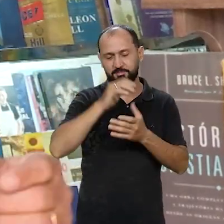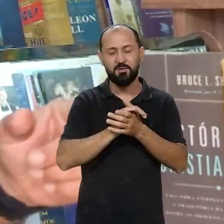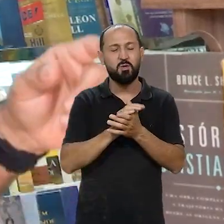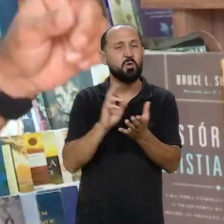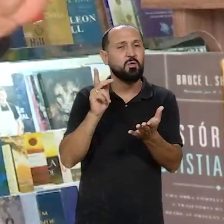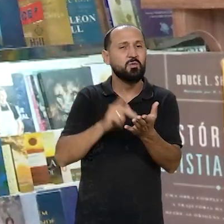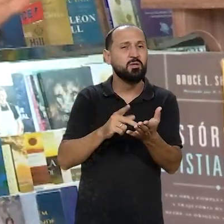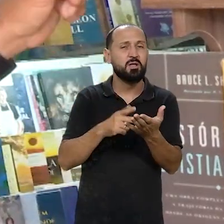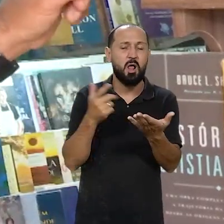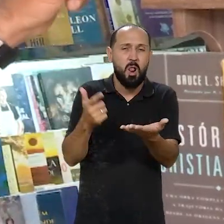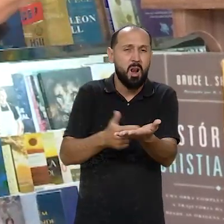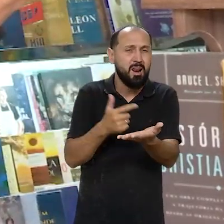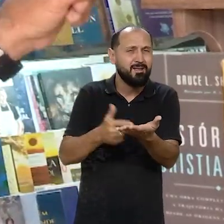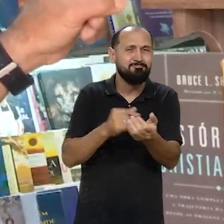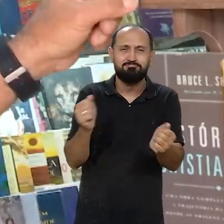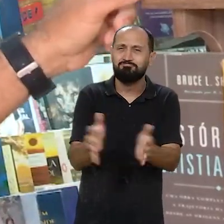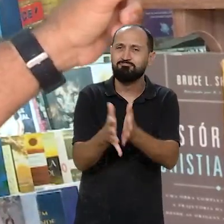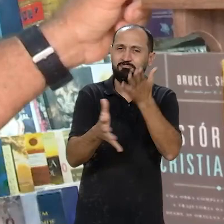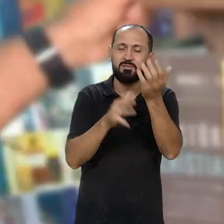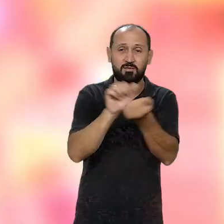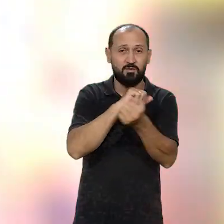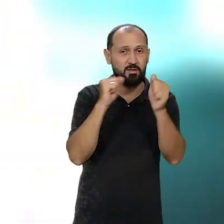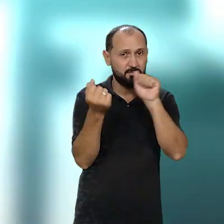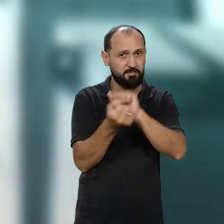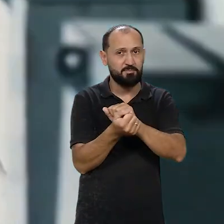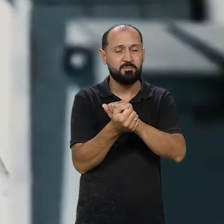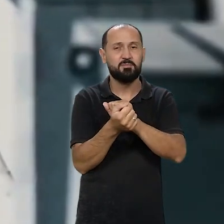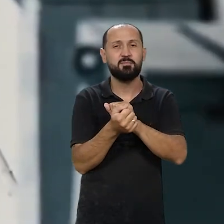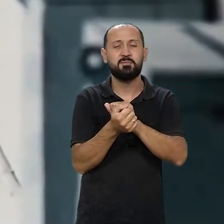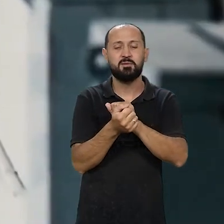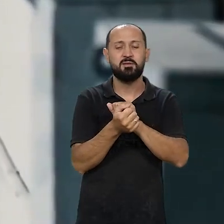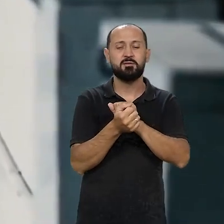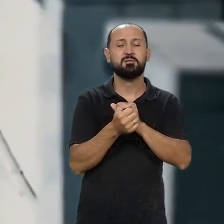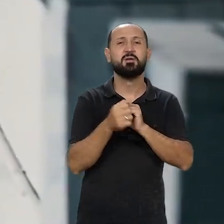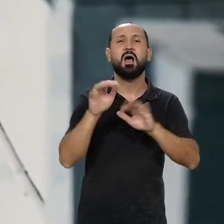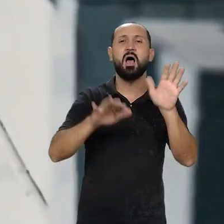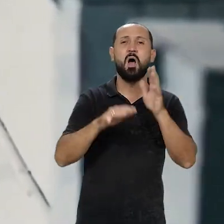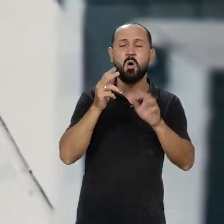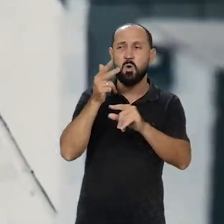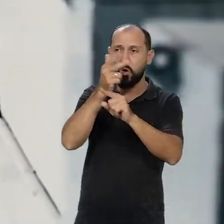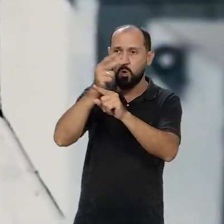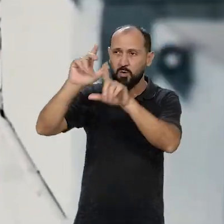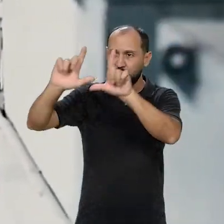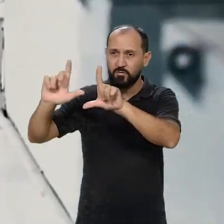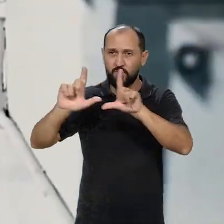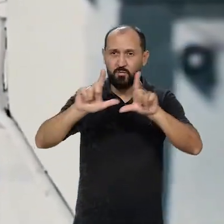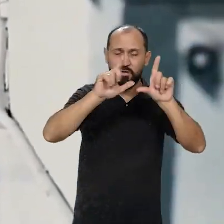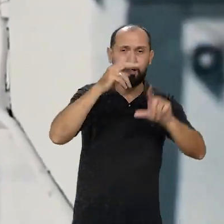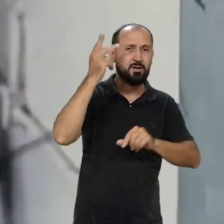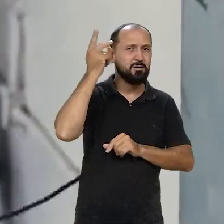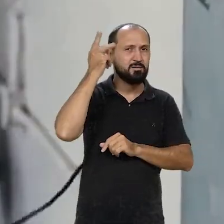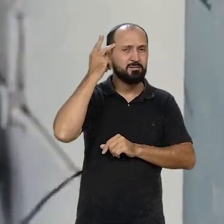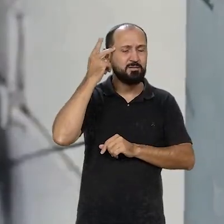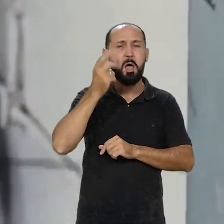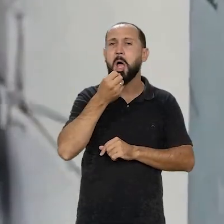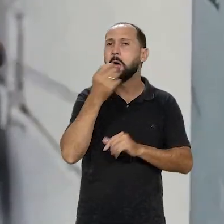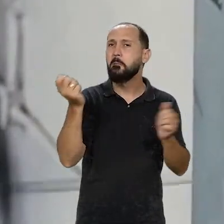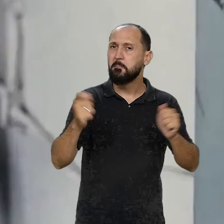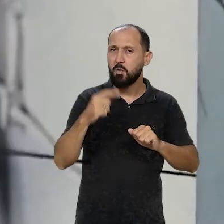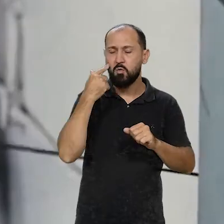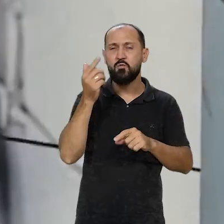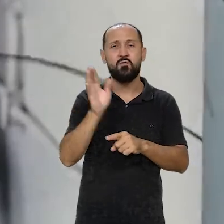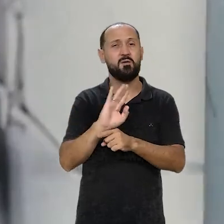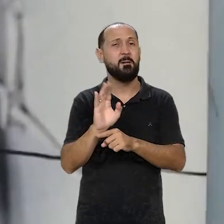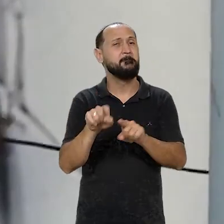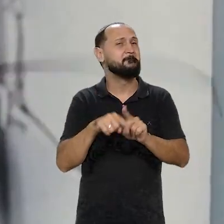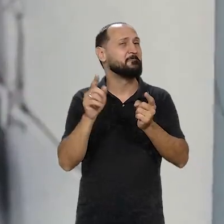disso, né? Então, é realmente um livro espetacular. Teve uma adaptação para o cinema pelo Meirelles, algumas cenas foram filmadas em São Paulo. Vale muito a